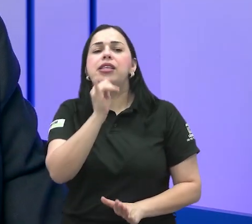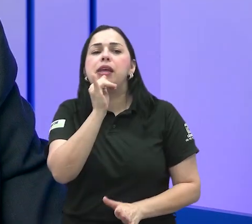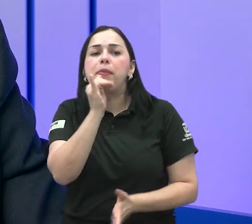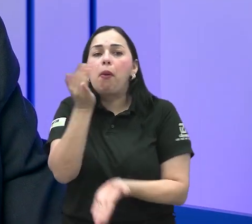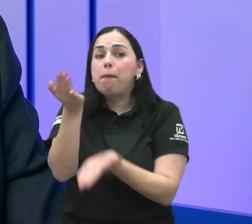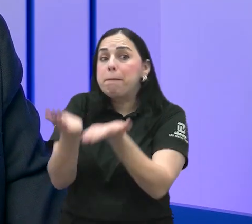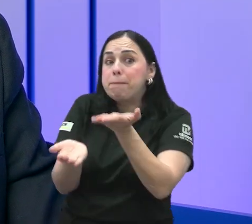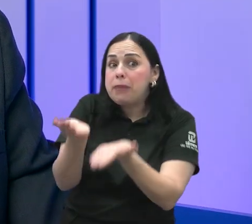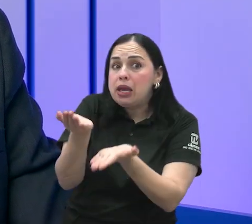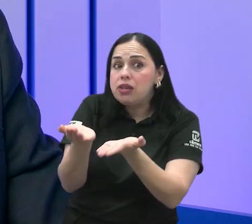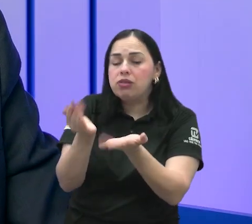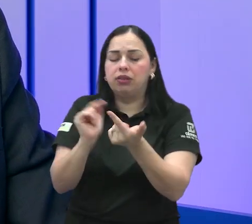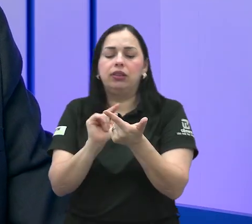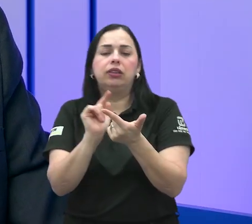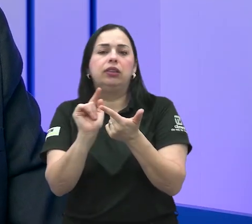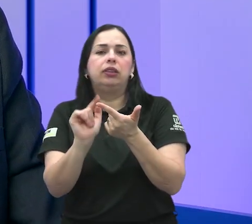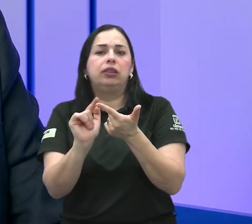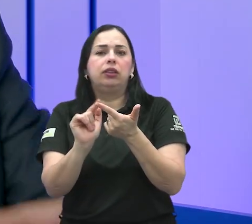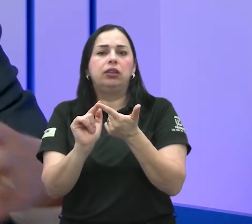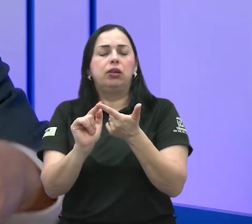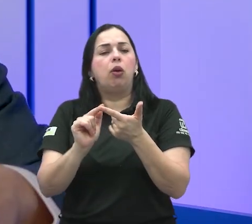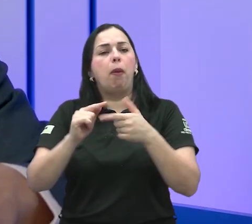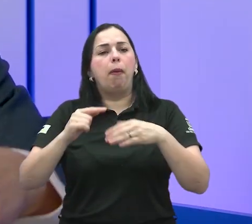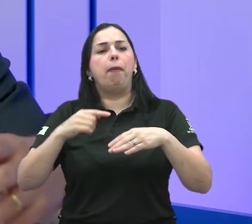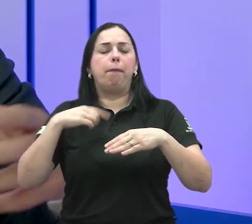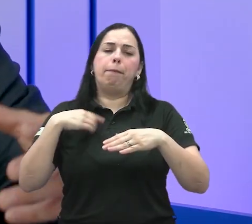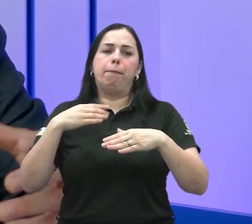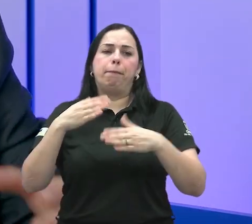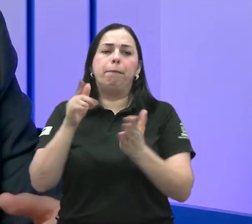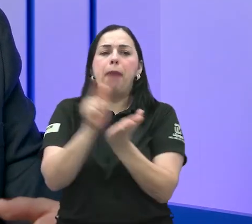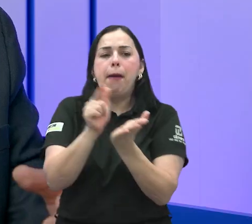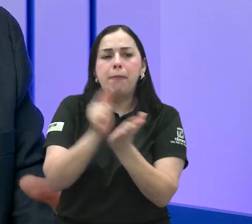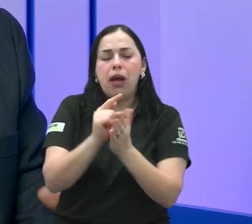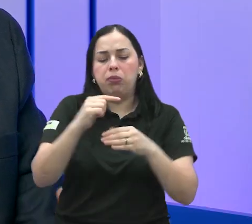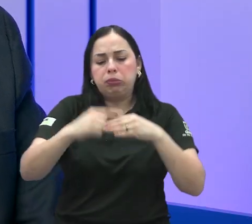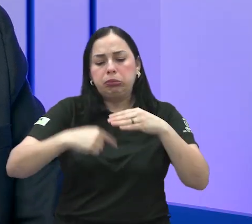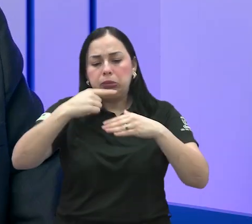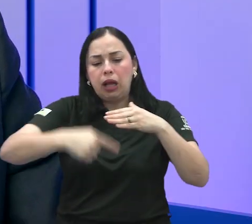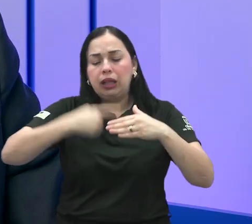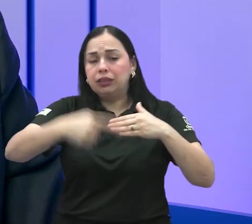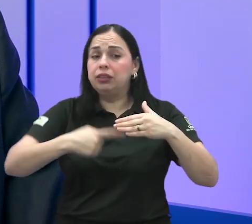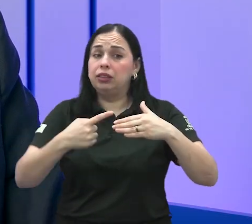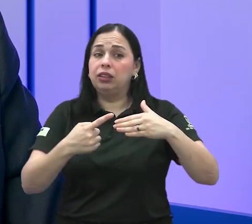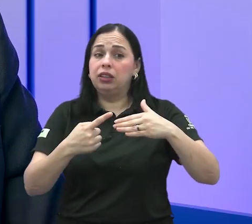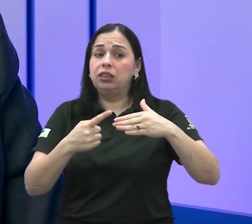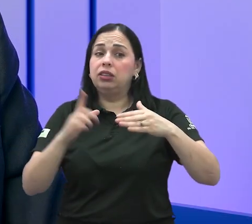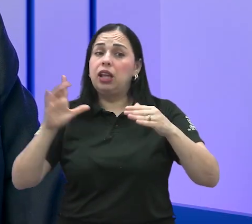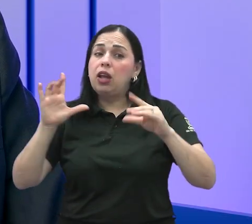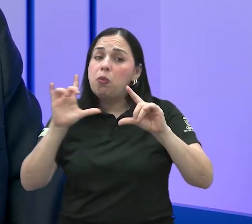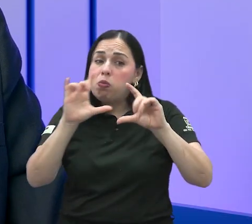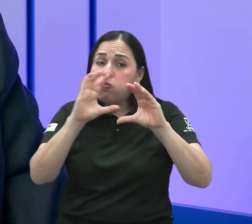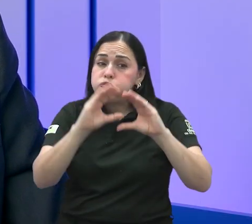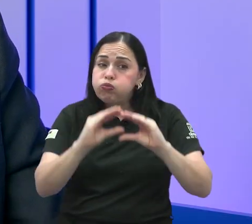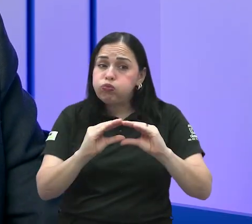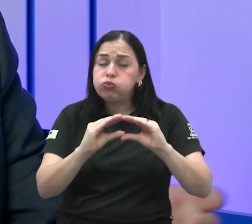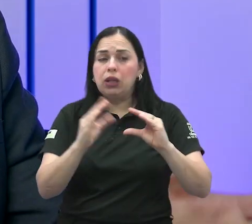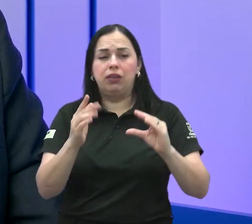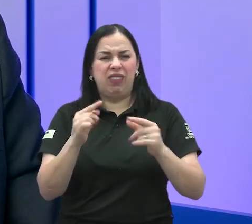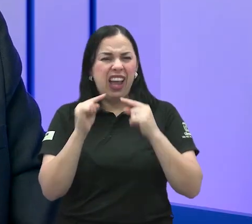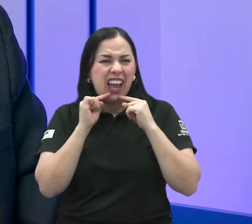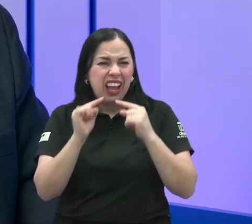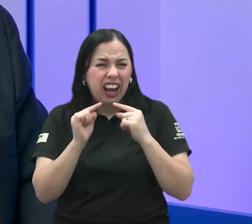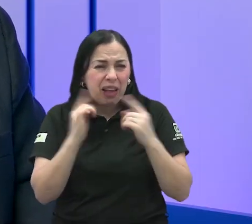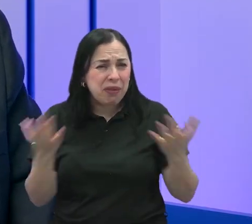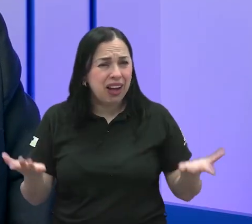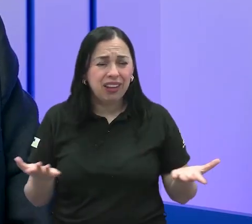peso de um produto, um rolo de papel que deveria ter 30 metros, ele está vindo com 29, e ninguém vai